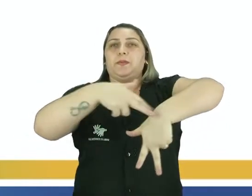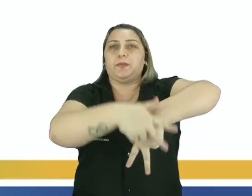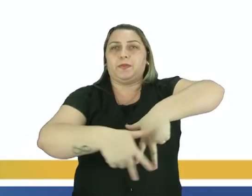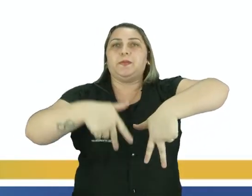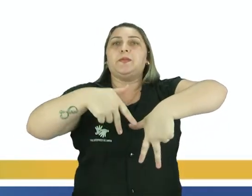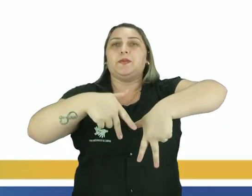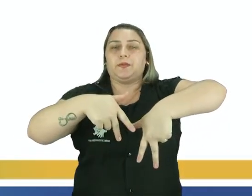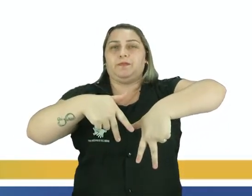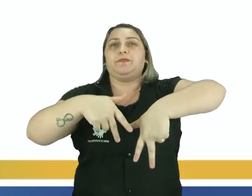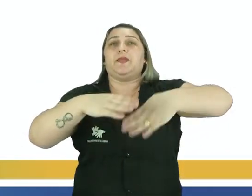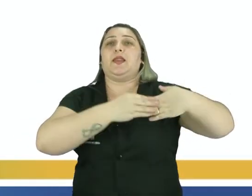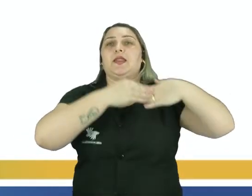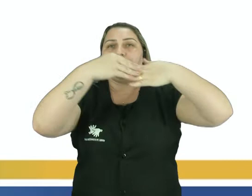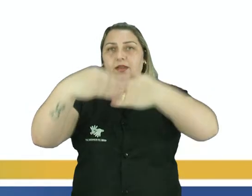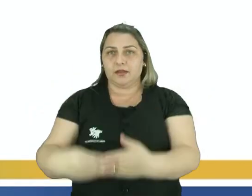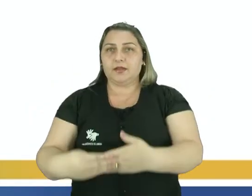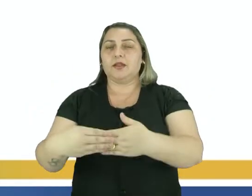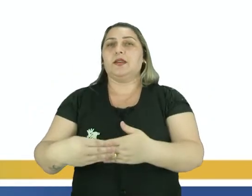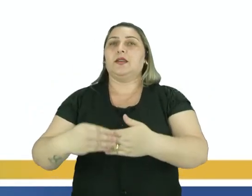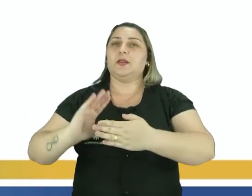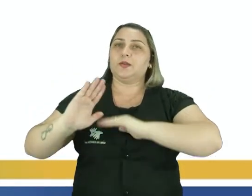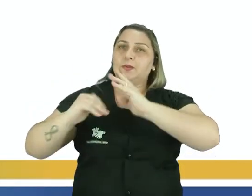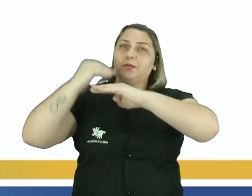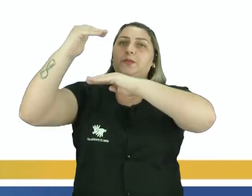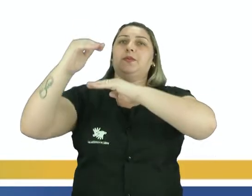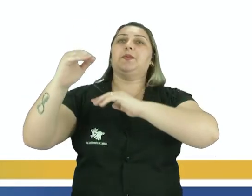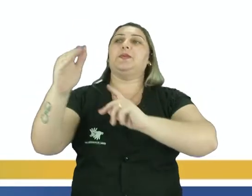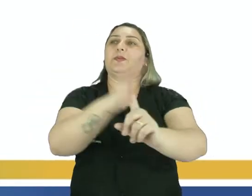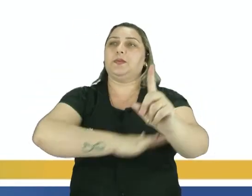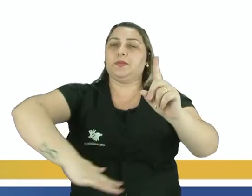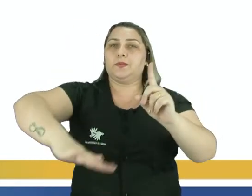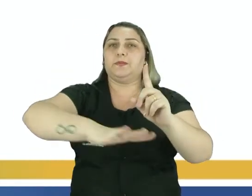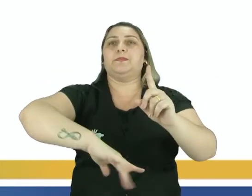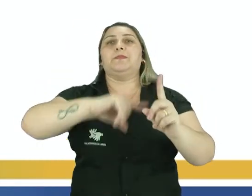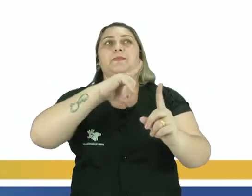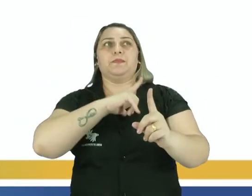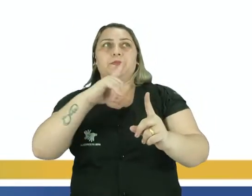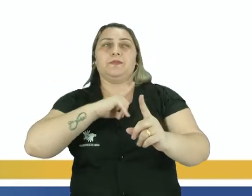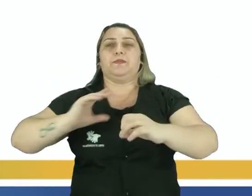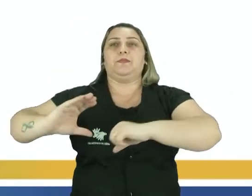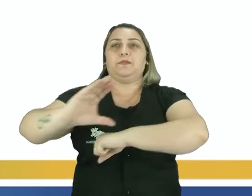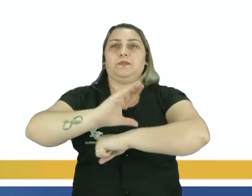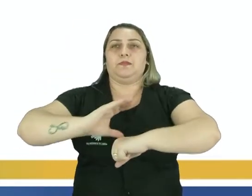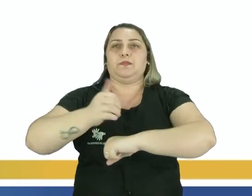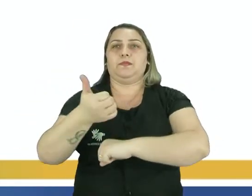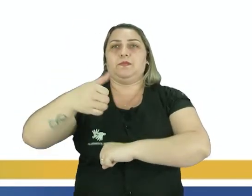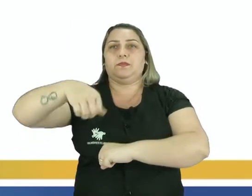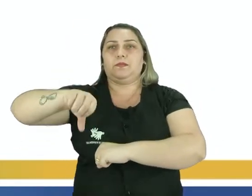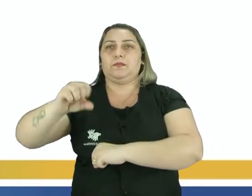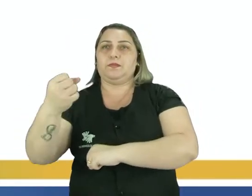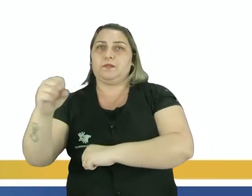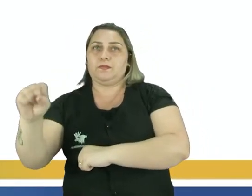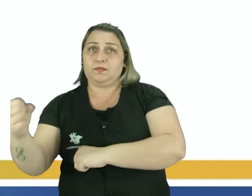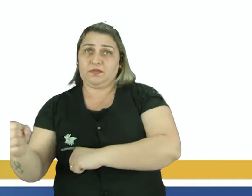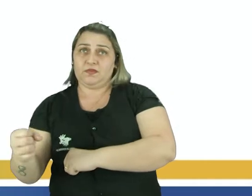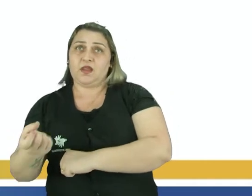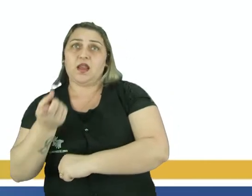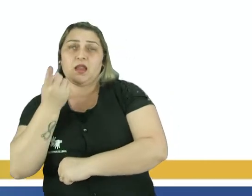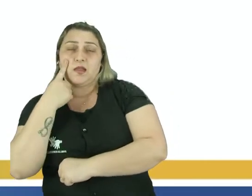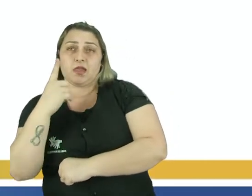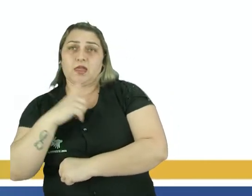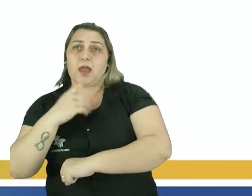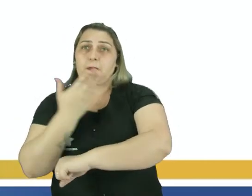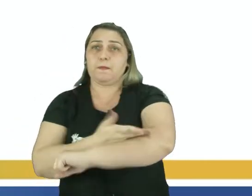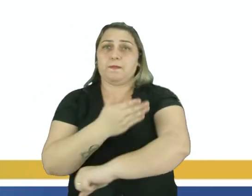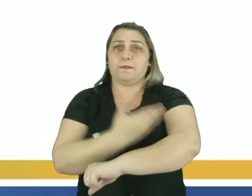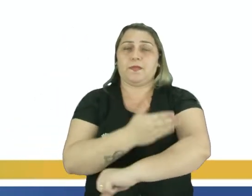aí, elas trazem esses grandes avanços que a sociedade teve com a Constituição de 1988. Tanto é que a gente vai ter a